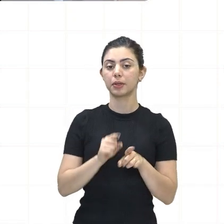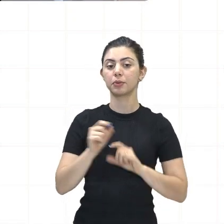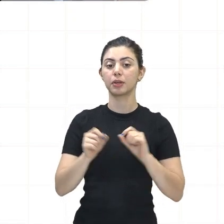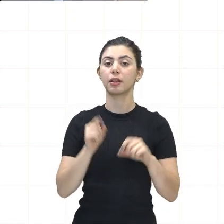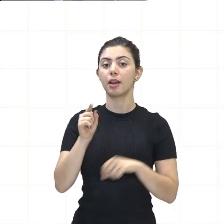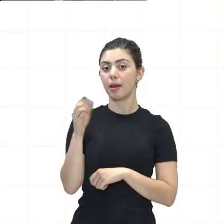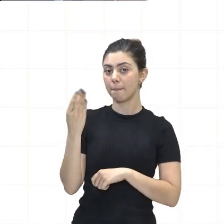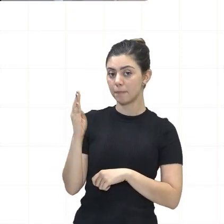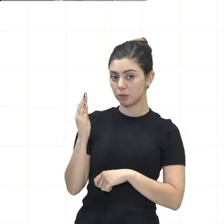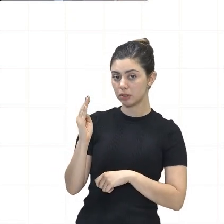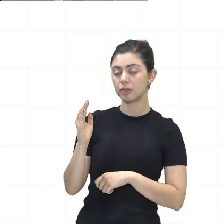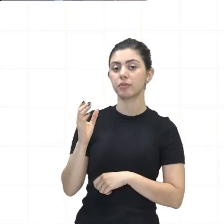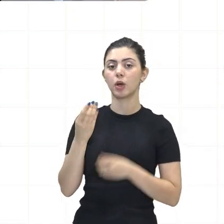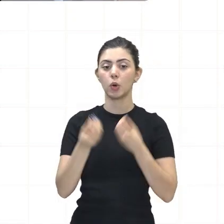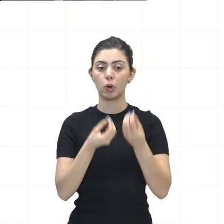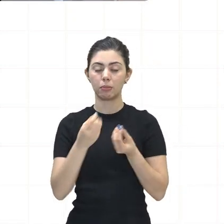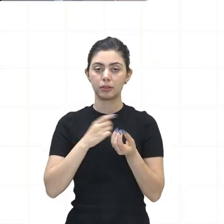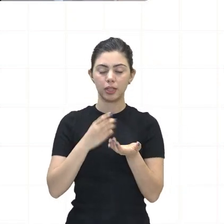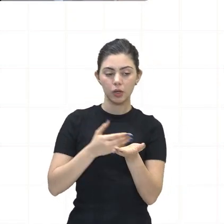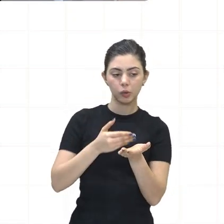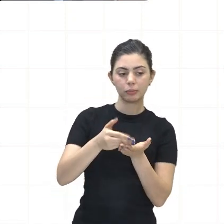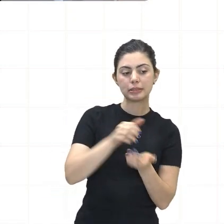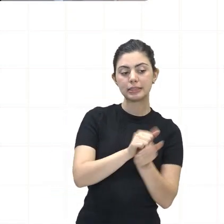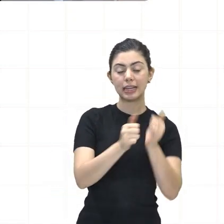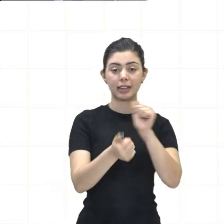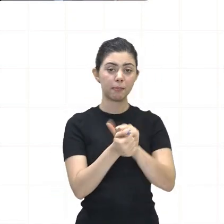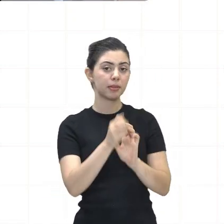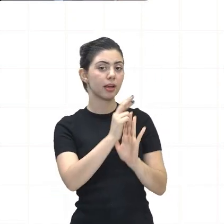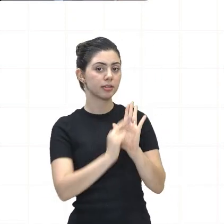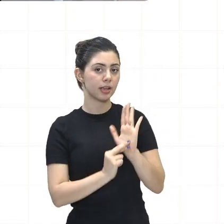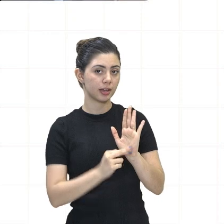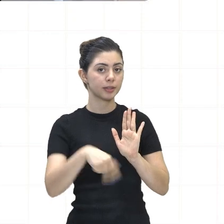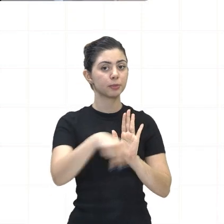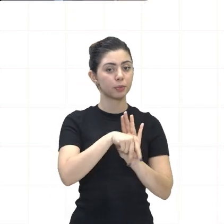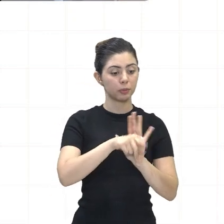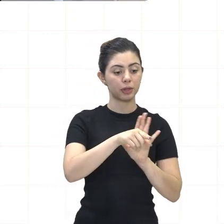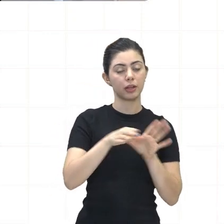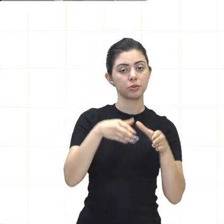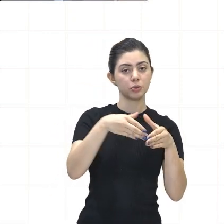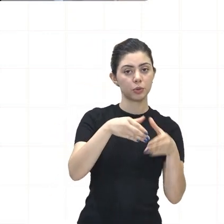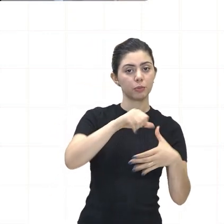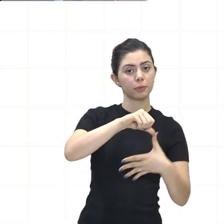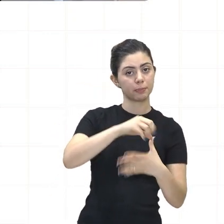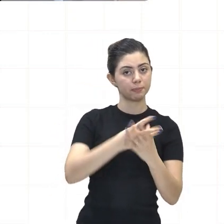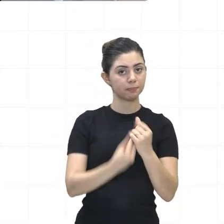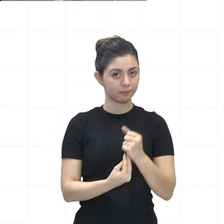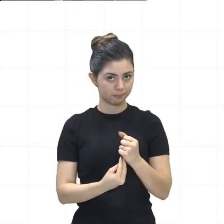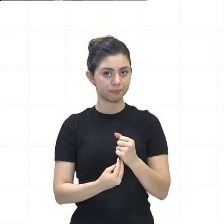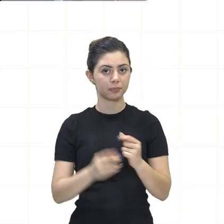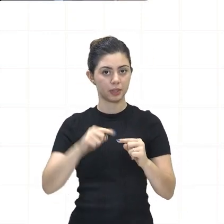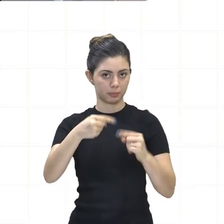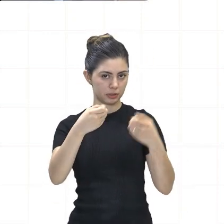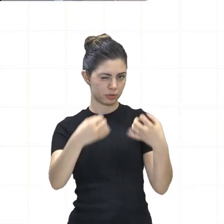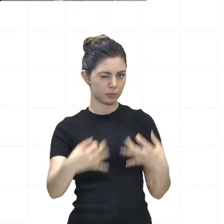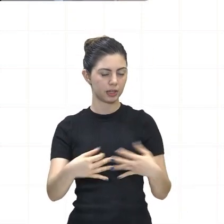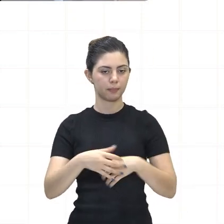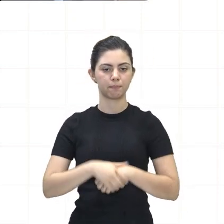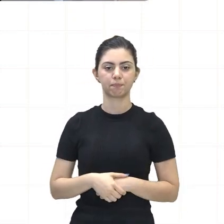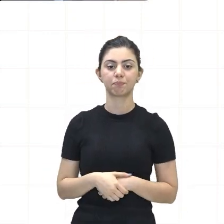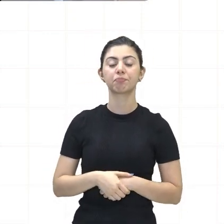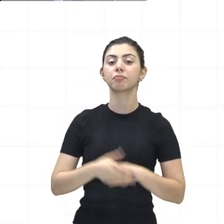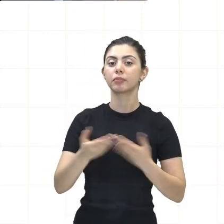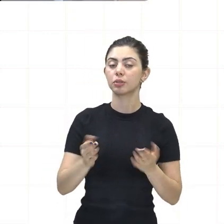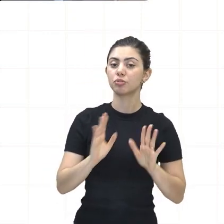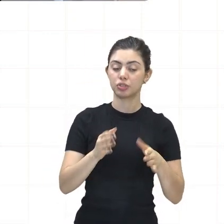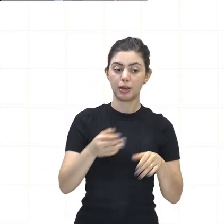Bolívia está nesse processo agora de se adequar às regras do Mercosul, né? Ter todas aquelas vantagens que a gente vai ver daqui a pouco. Além dos países